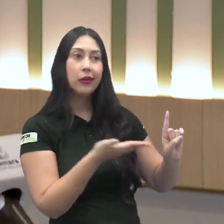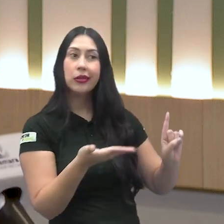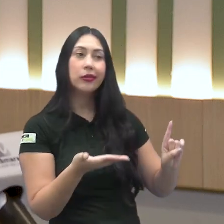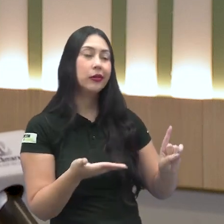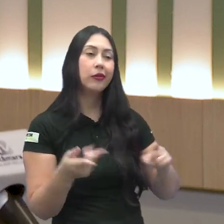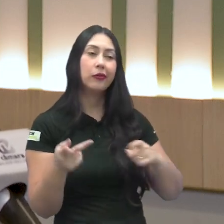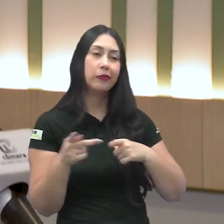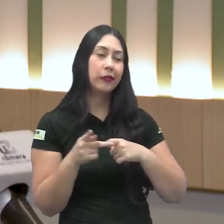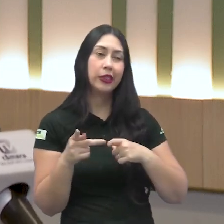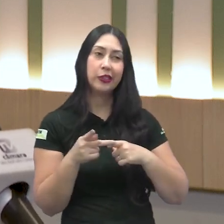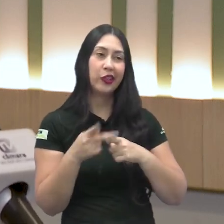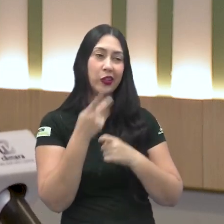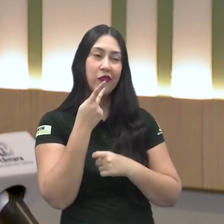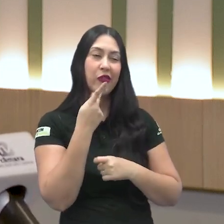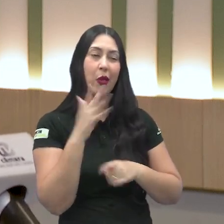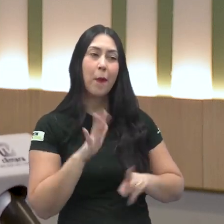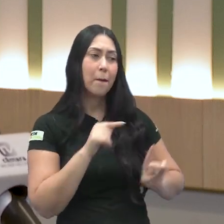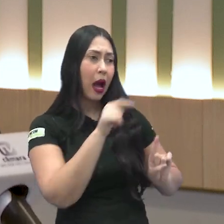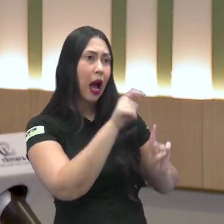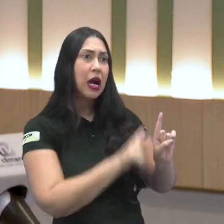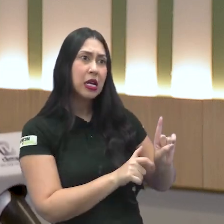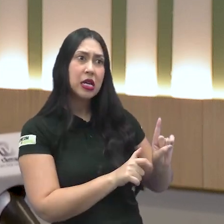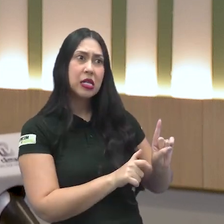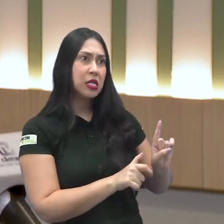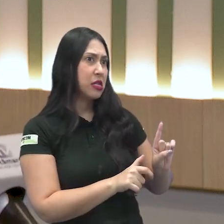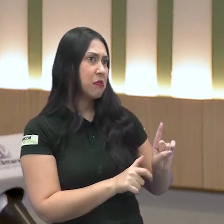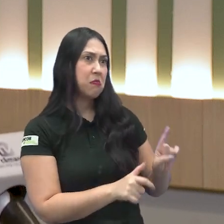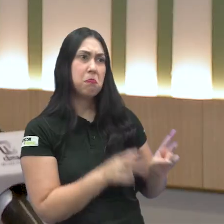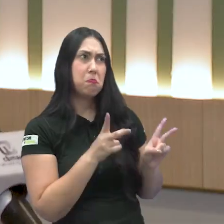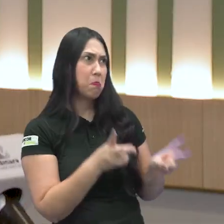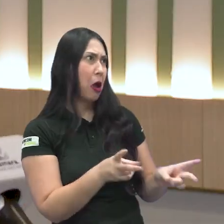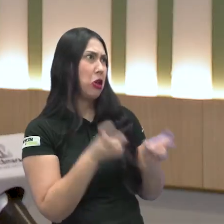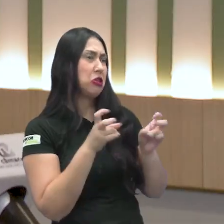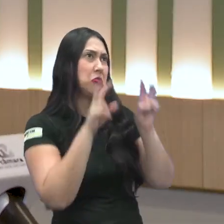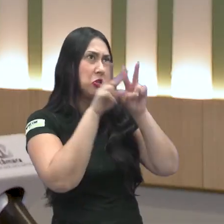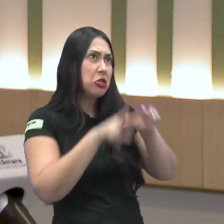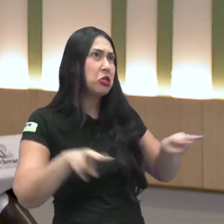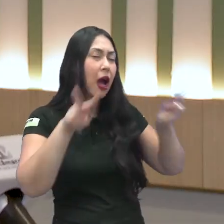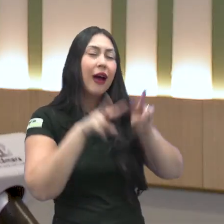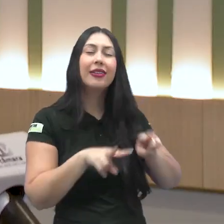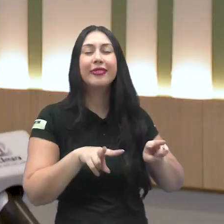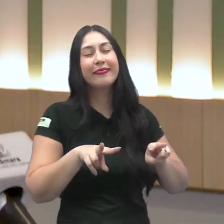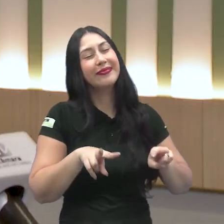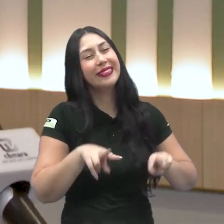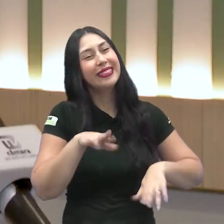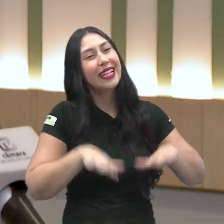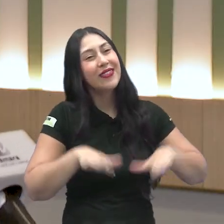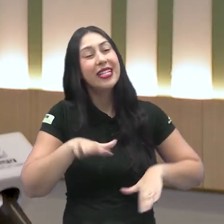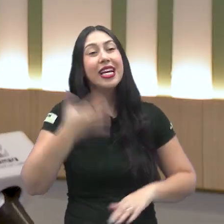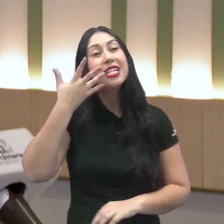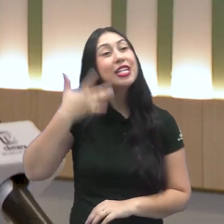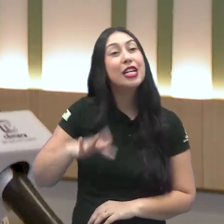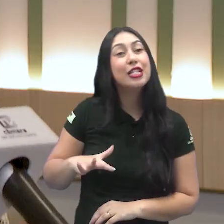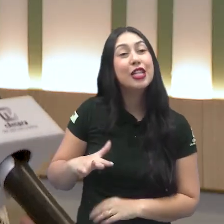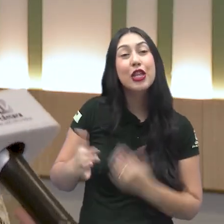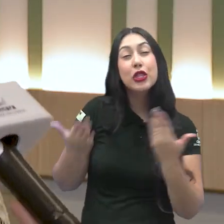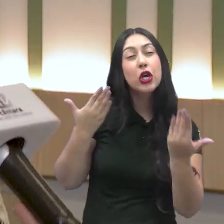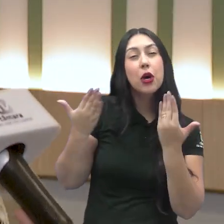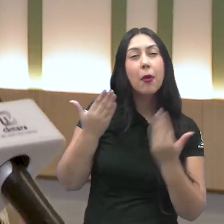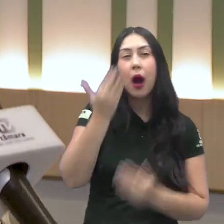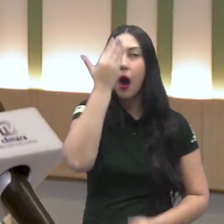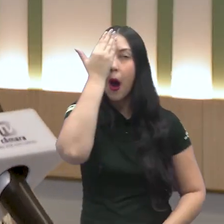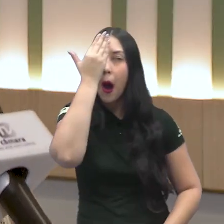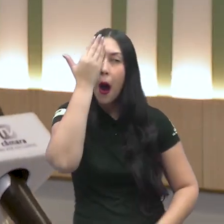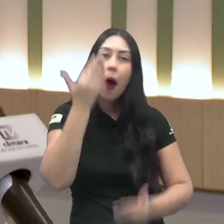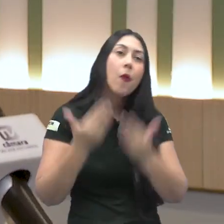falar assim, olha, eu trouxe porque o pediatra encaminhou, mas meu filho enxerga super bem, ele vê uma formiga lá longe. Mas não é bem assim, porque a criança